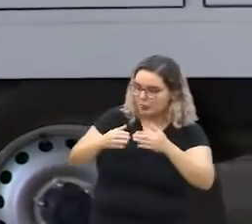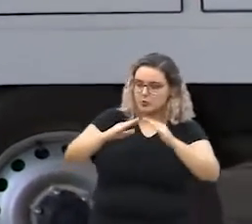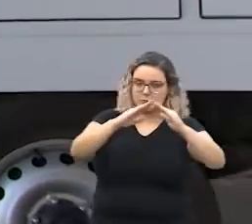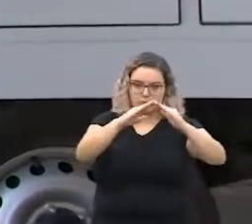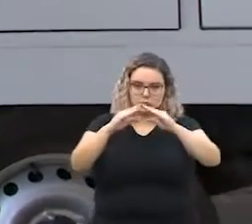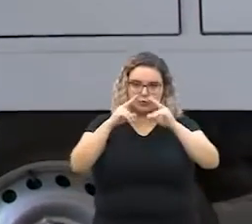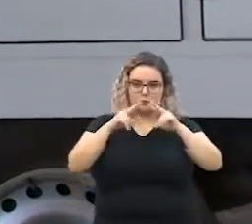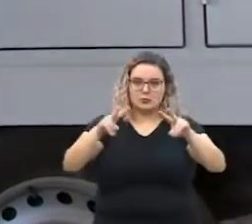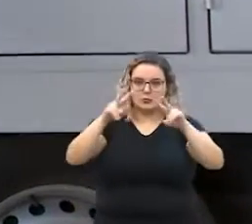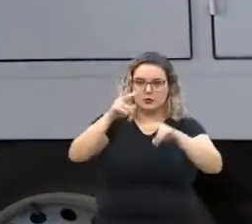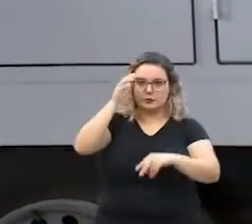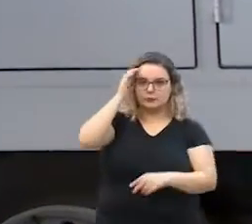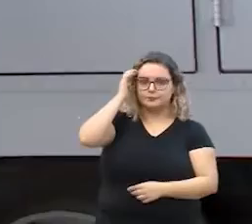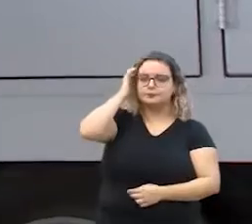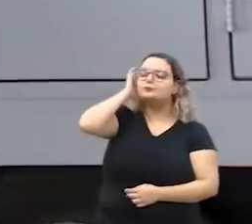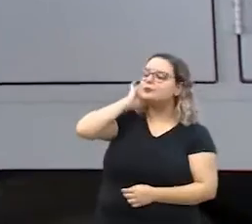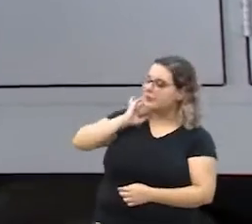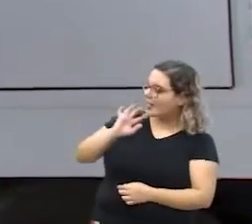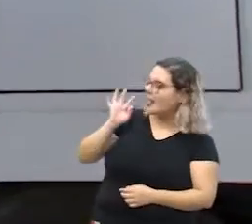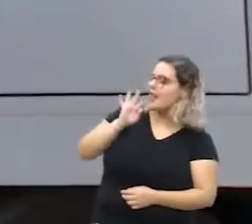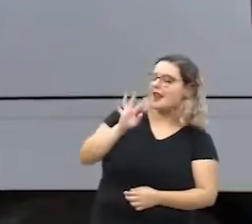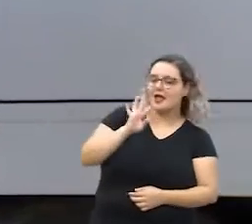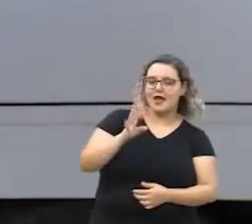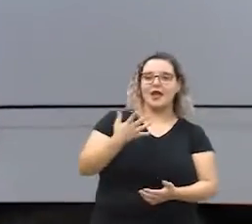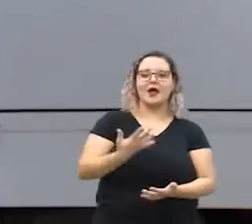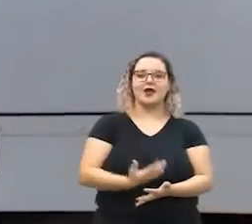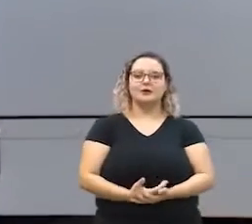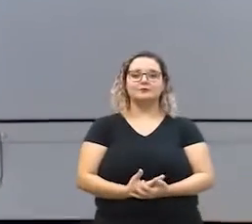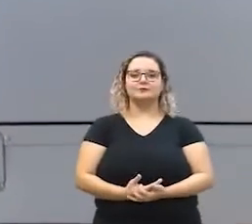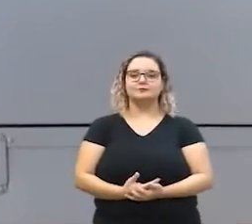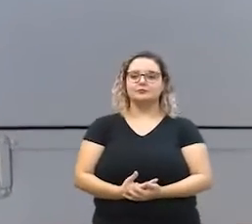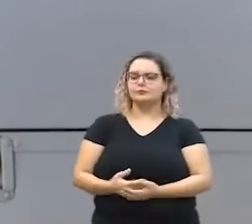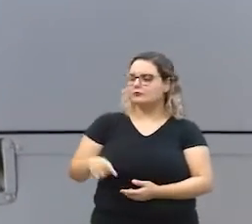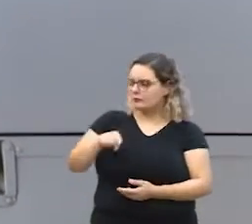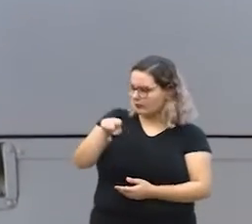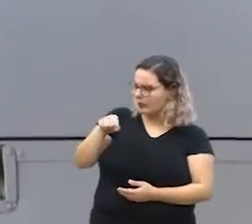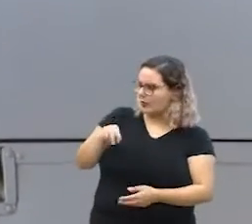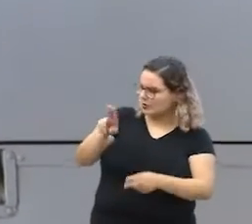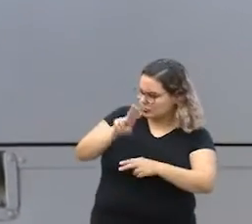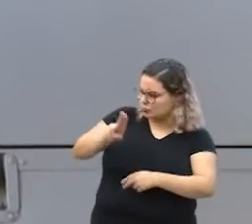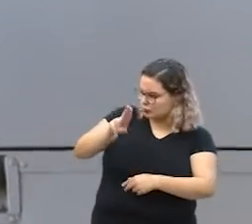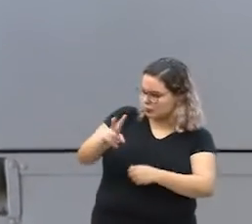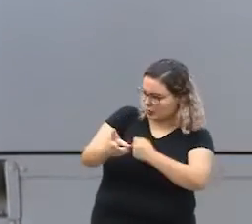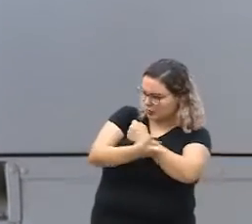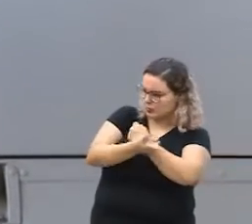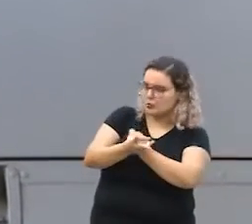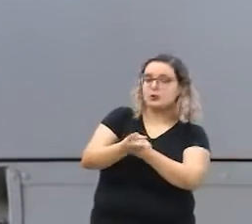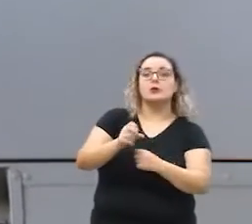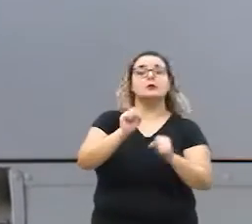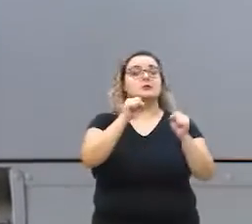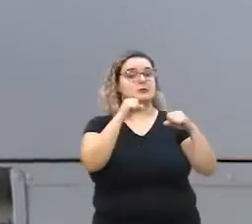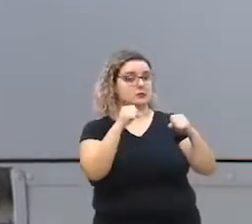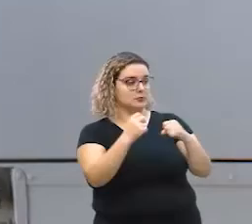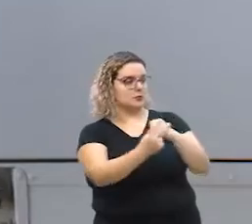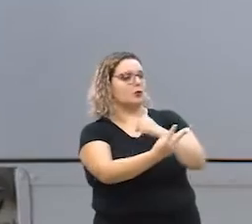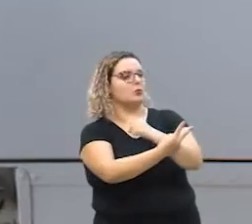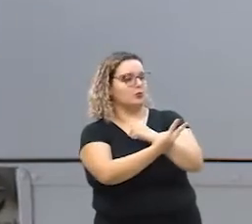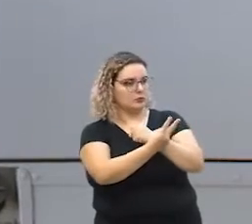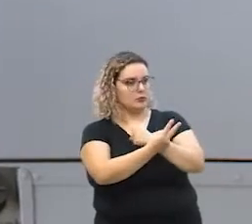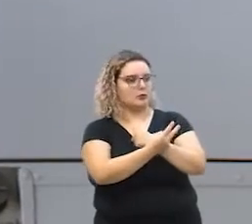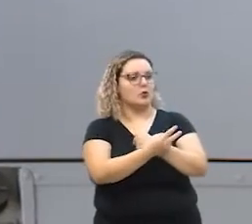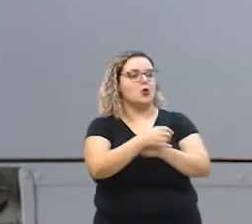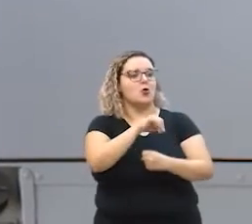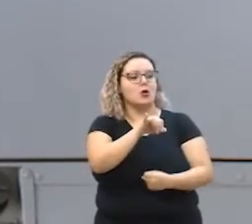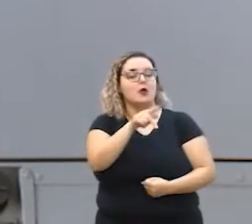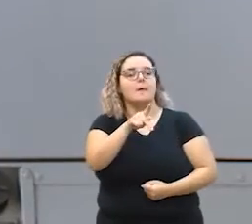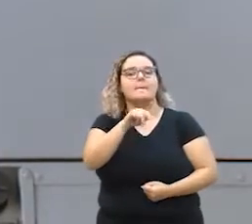ver. Beleza, bacana. Vocês usam para proteção. Para proteção, faz parte do